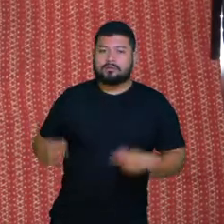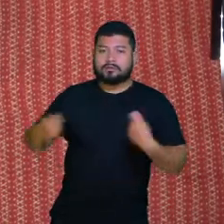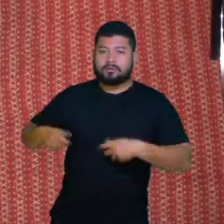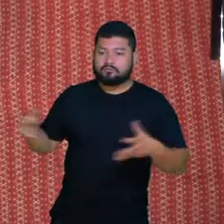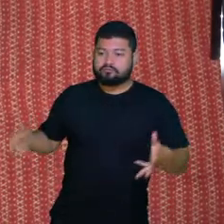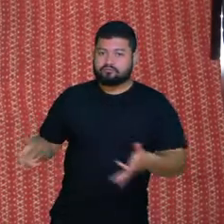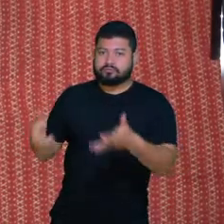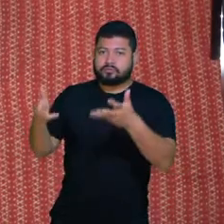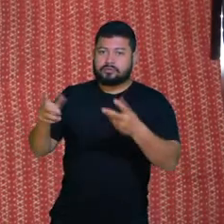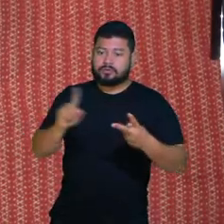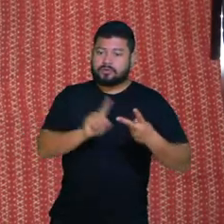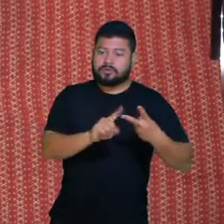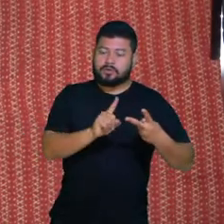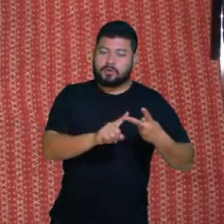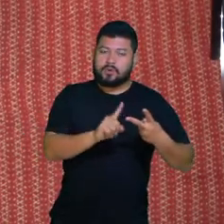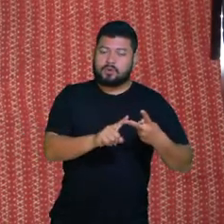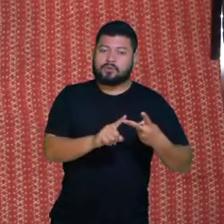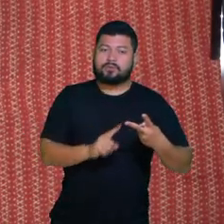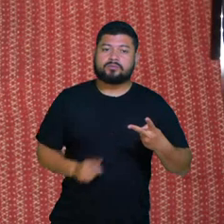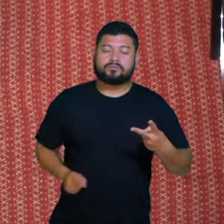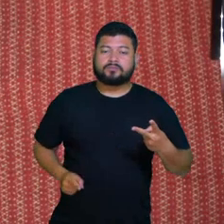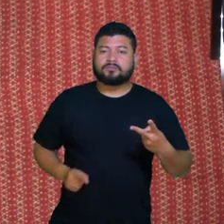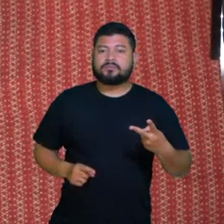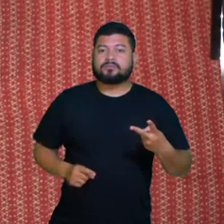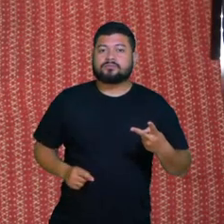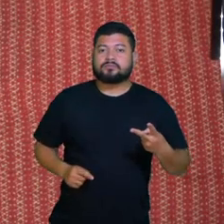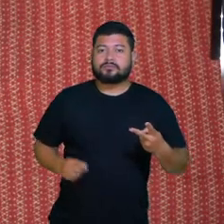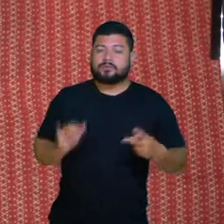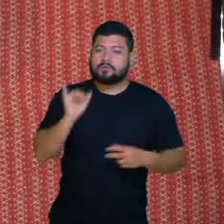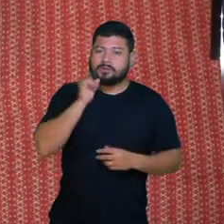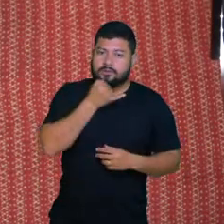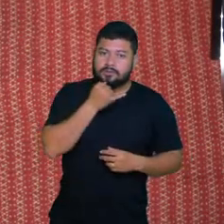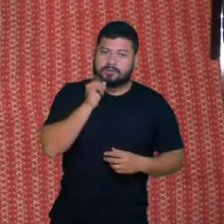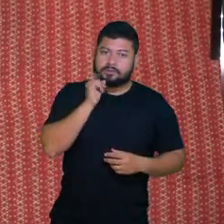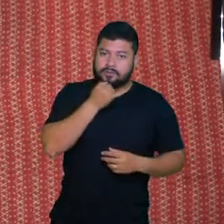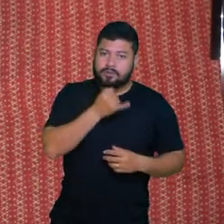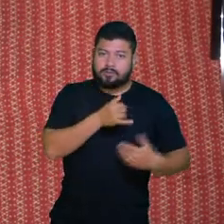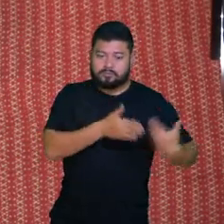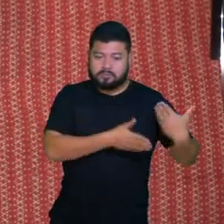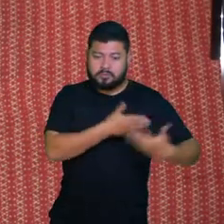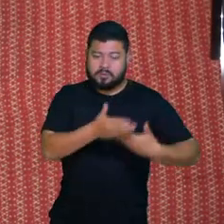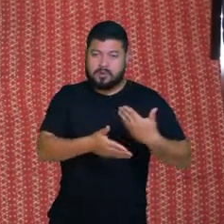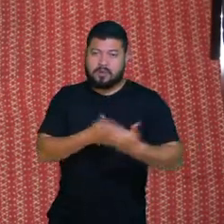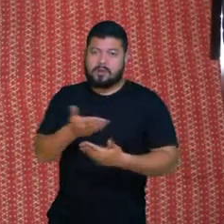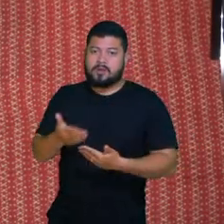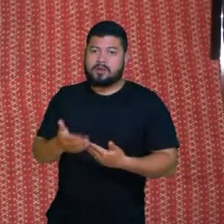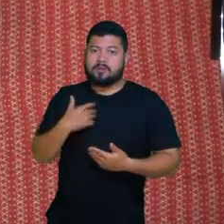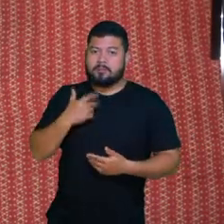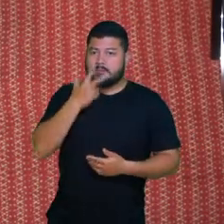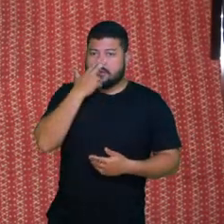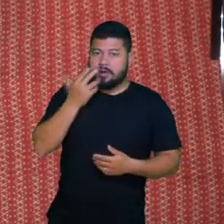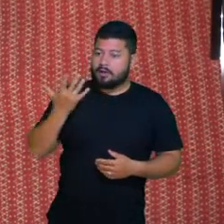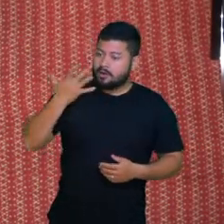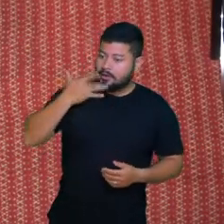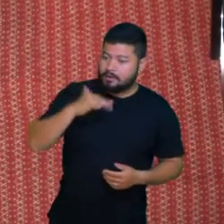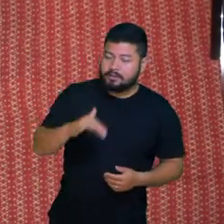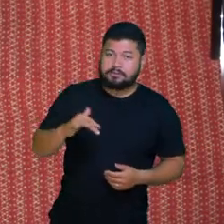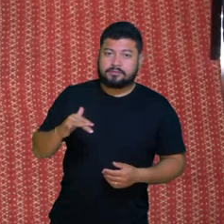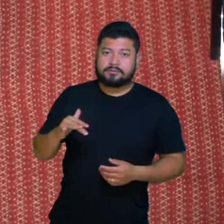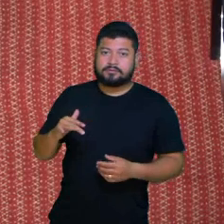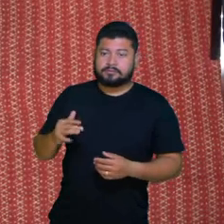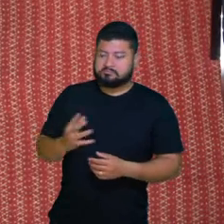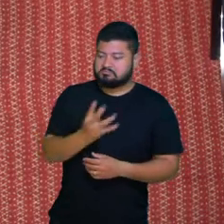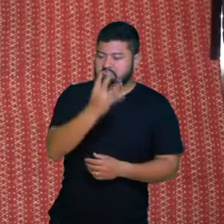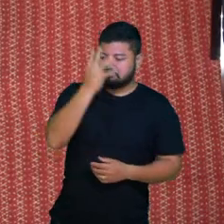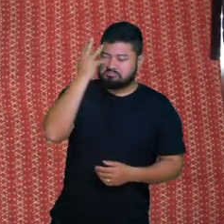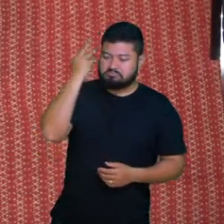vocês outro assunto e isso me deixa muito triste porque o tempo vai passando e parece que as crianças estão sendo